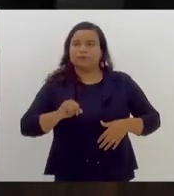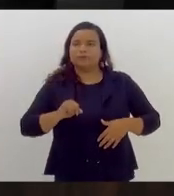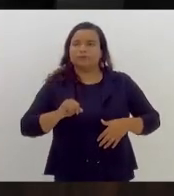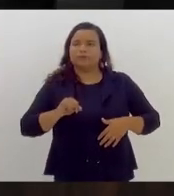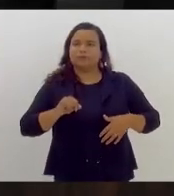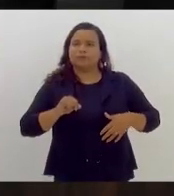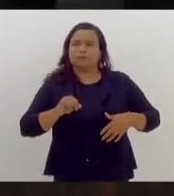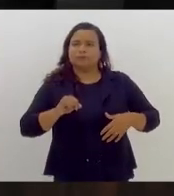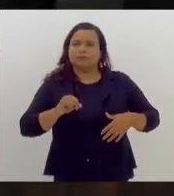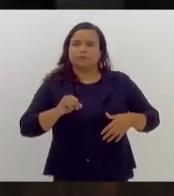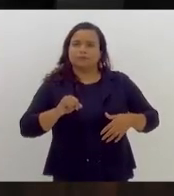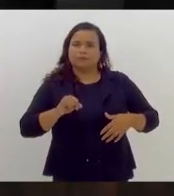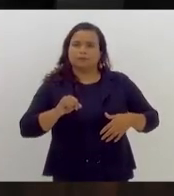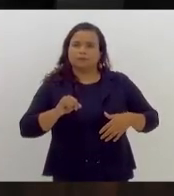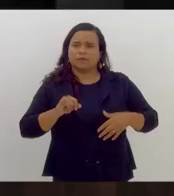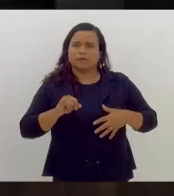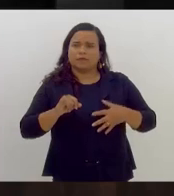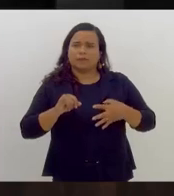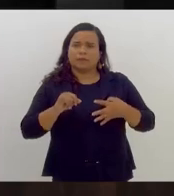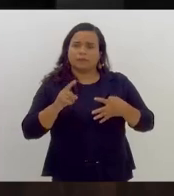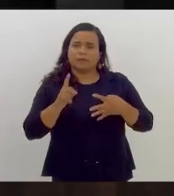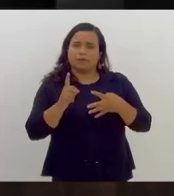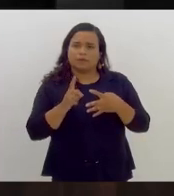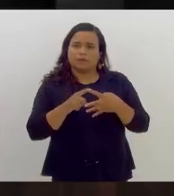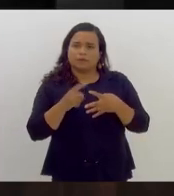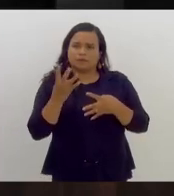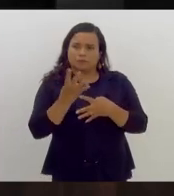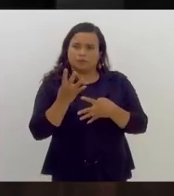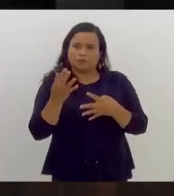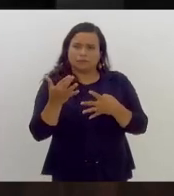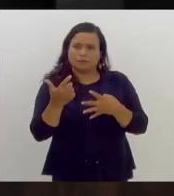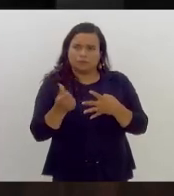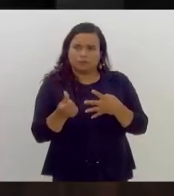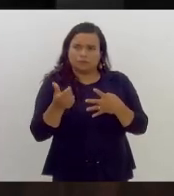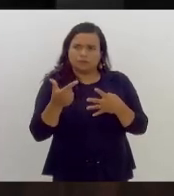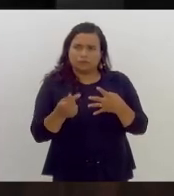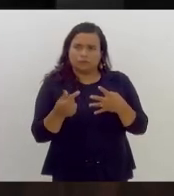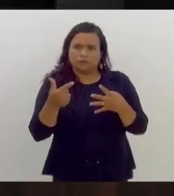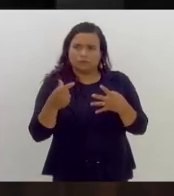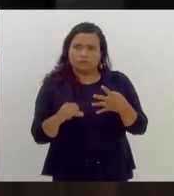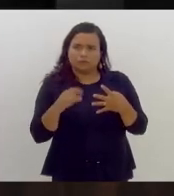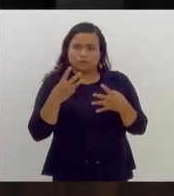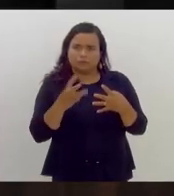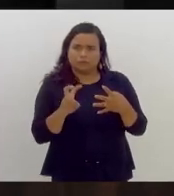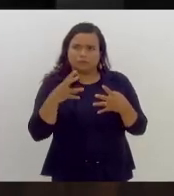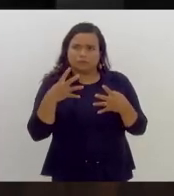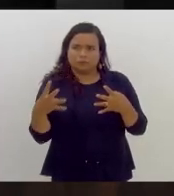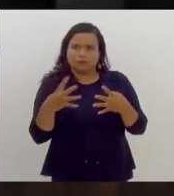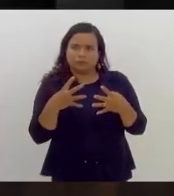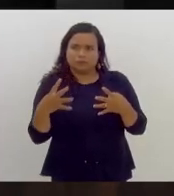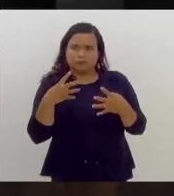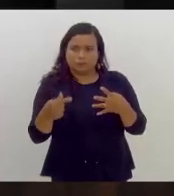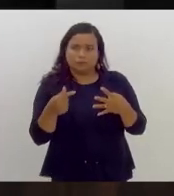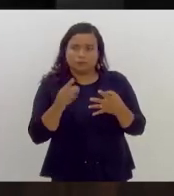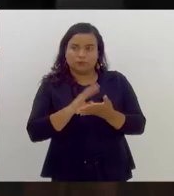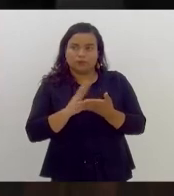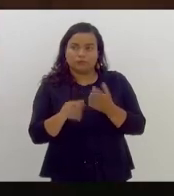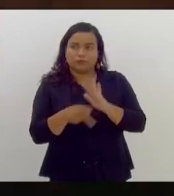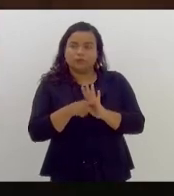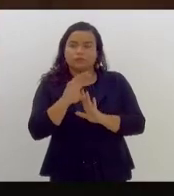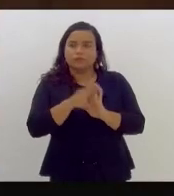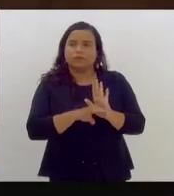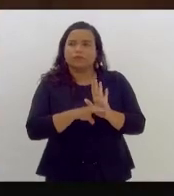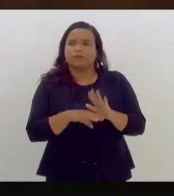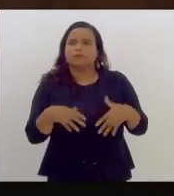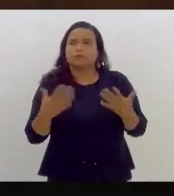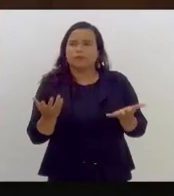das 4º, 16º, 27º, 29º, 35º, 44º, 47º da pauta. Senhor